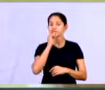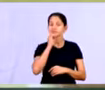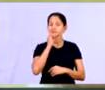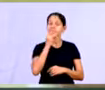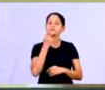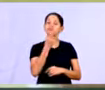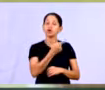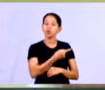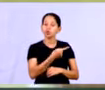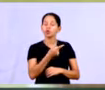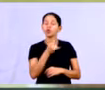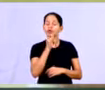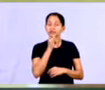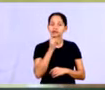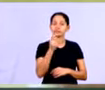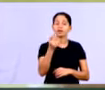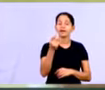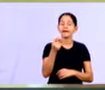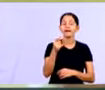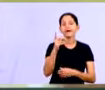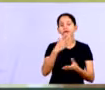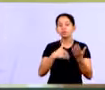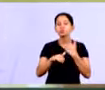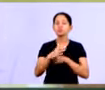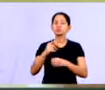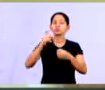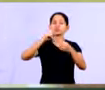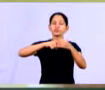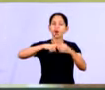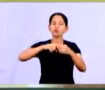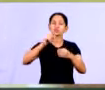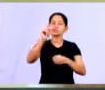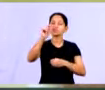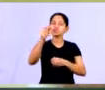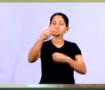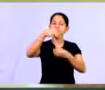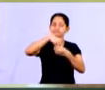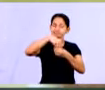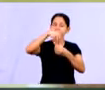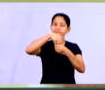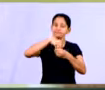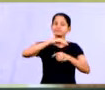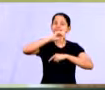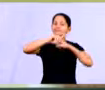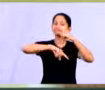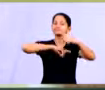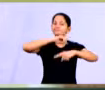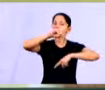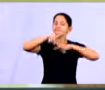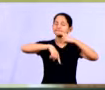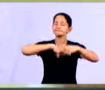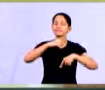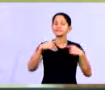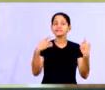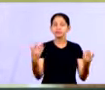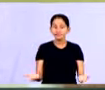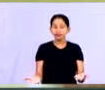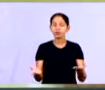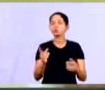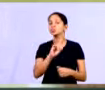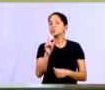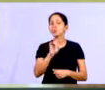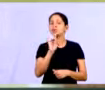comentou o seguinte, o retorno tem a ver com tudo que você recebe de volta depois de realizado o investimento. Então não é